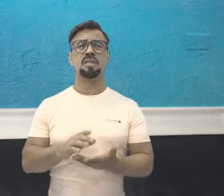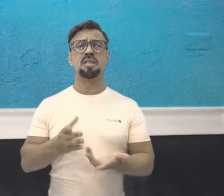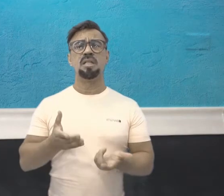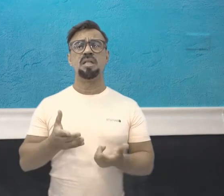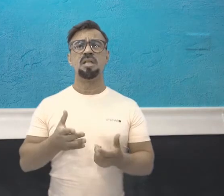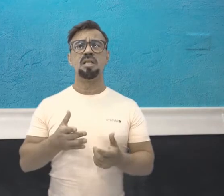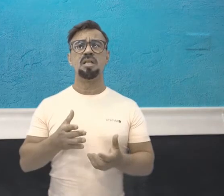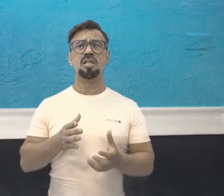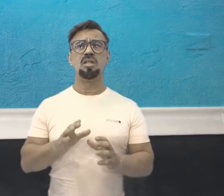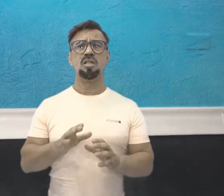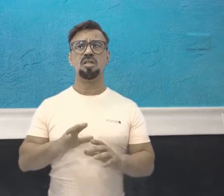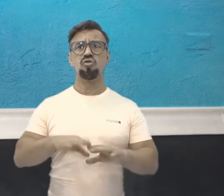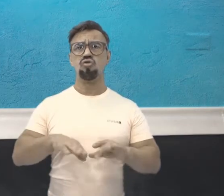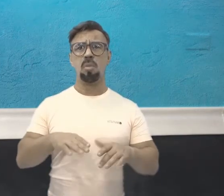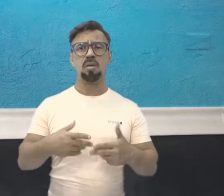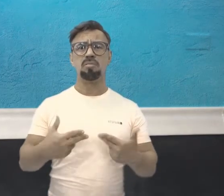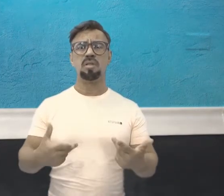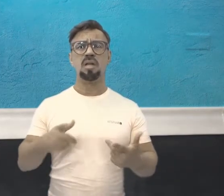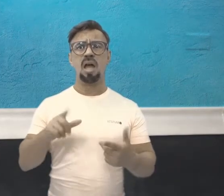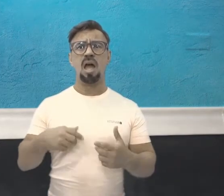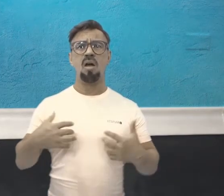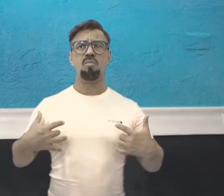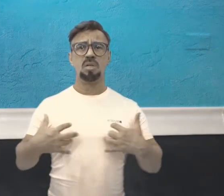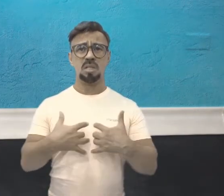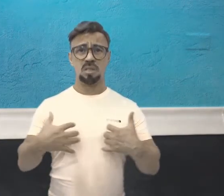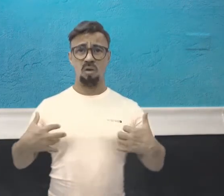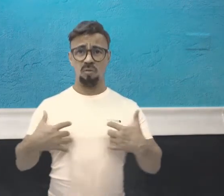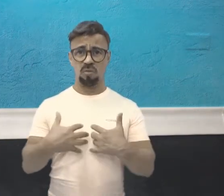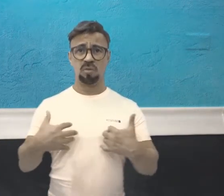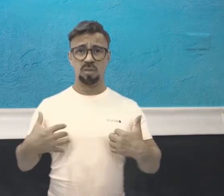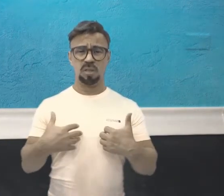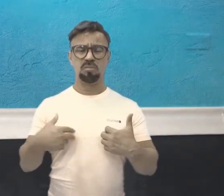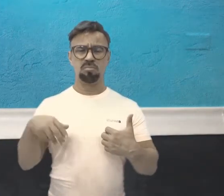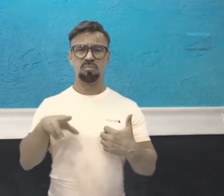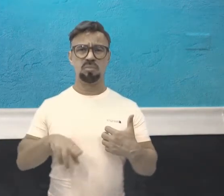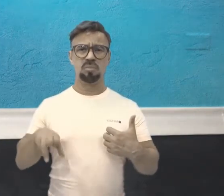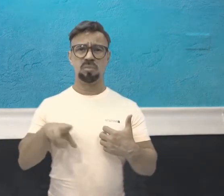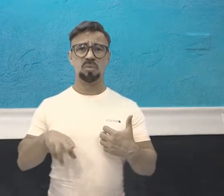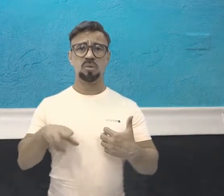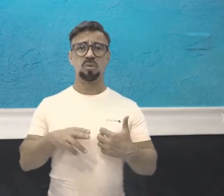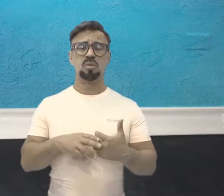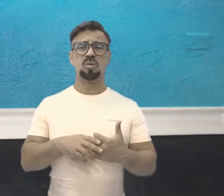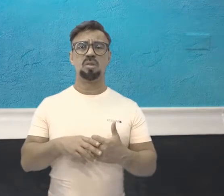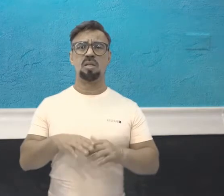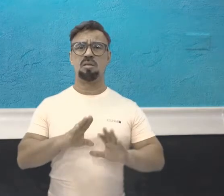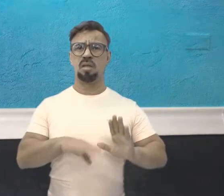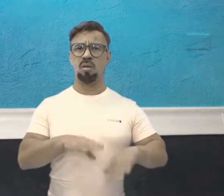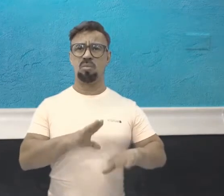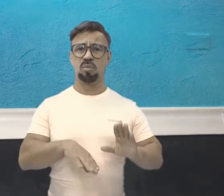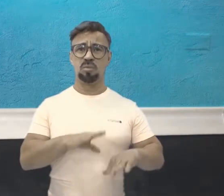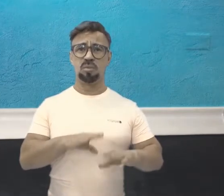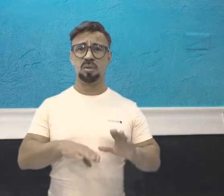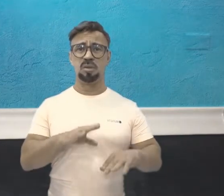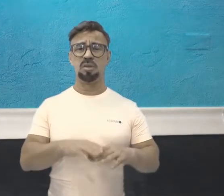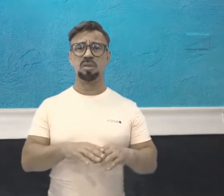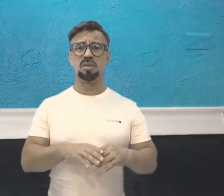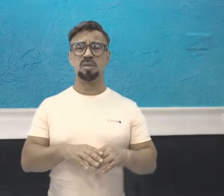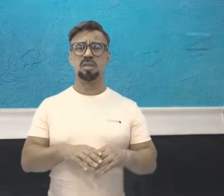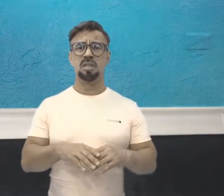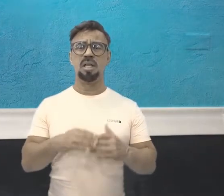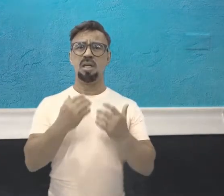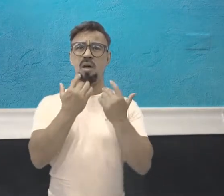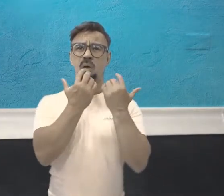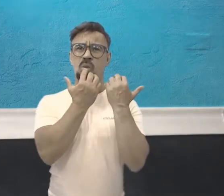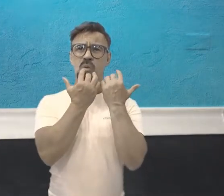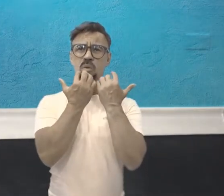normalmente do Xaxado é uma sanfona é um Tambores em uma